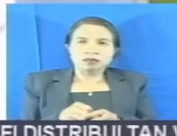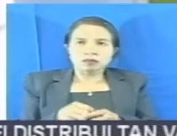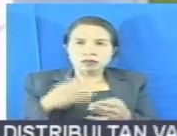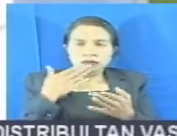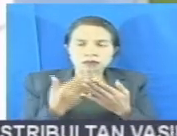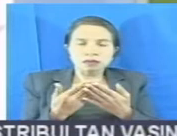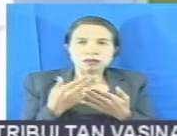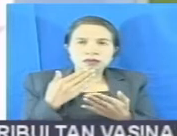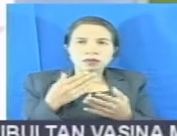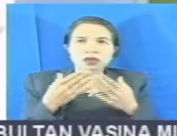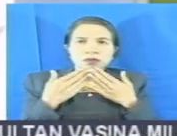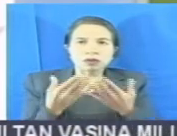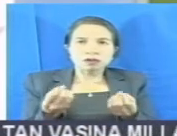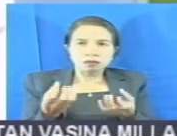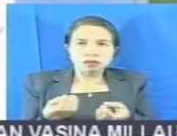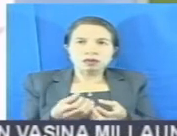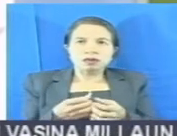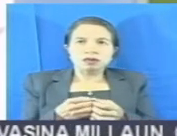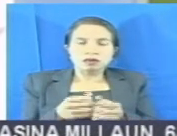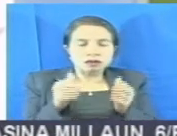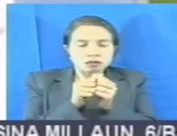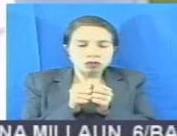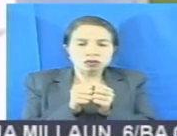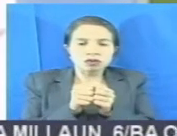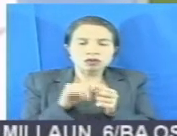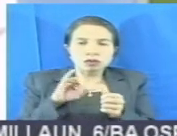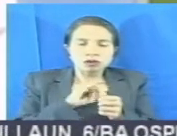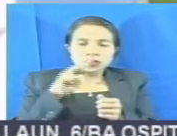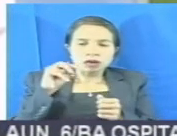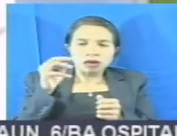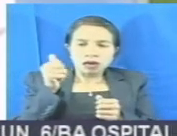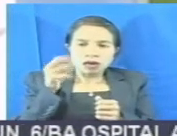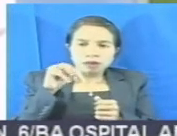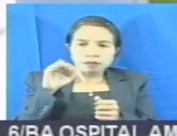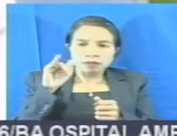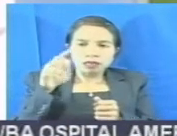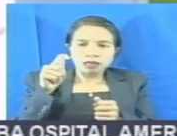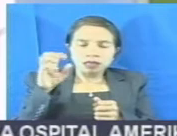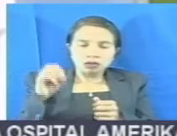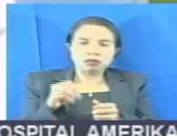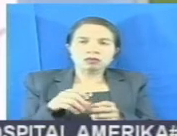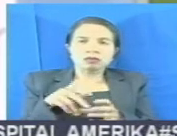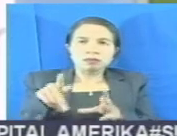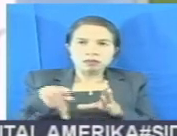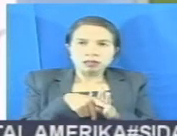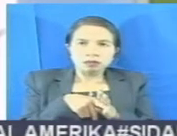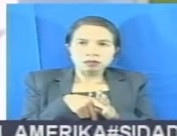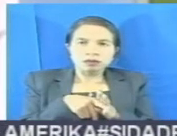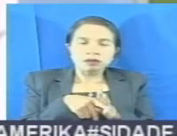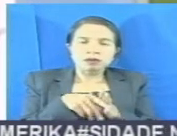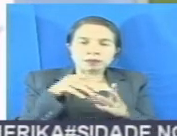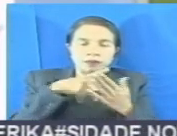Dia, obrigado para o apresentador do estúdio, Matuca, Amitu conhecerá Araújo. Ora dada o que a marca presença estúdio e a programa seguimento